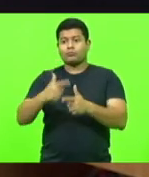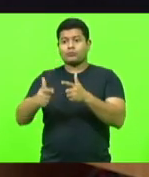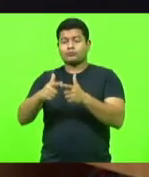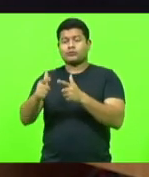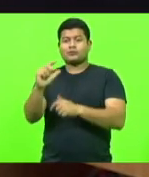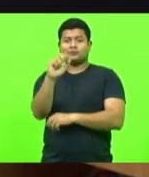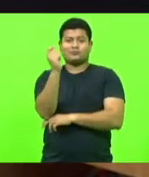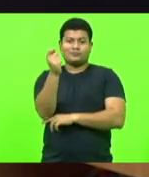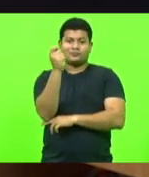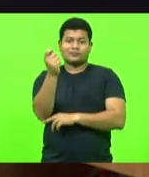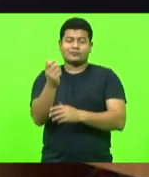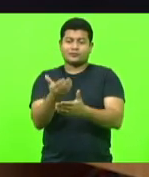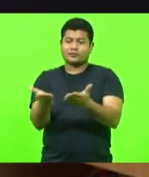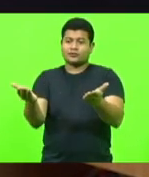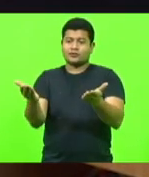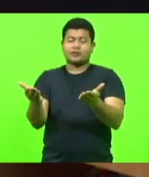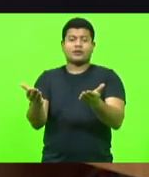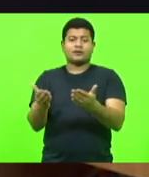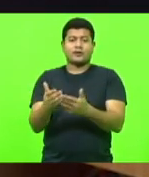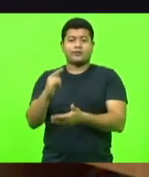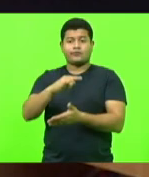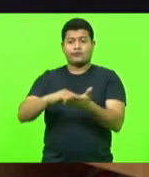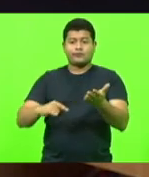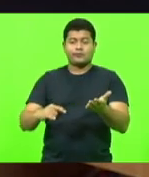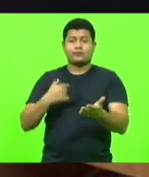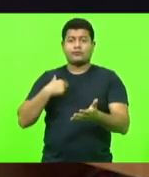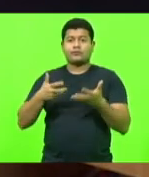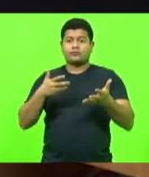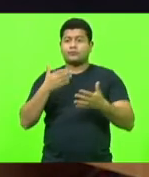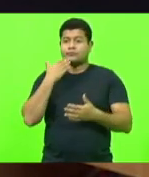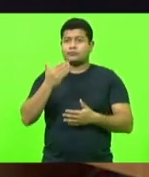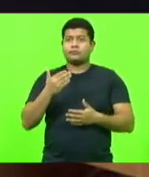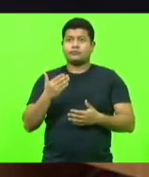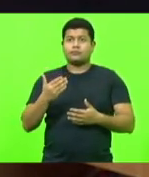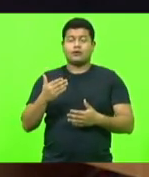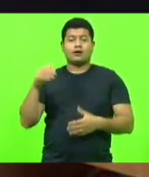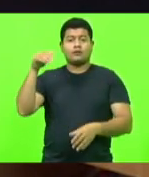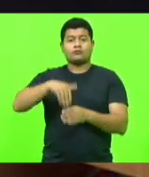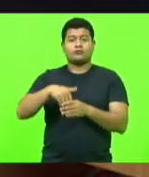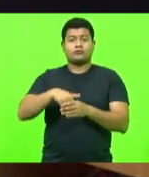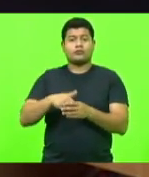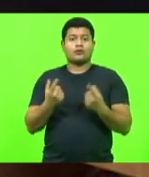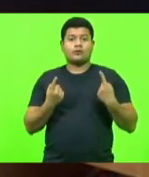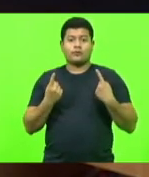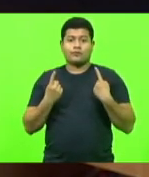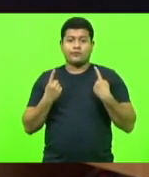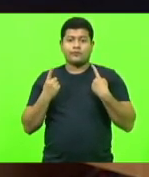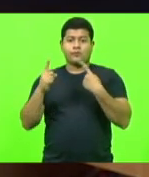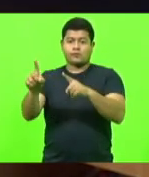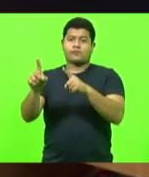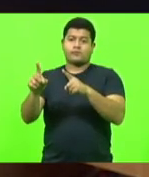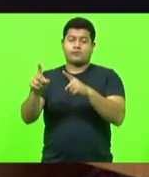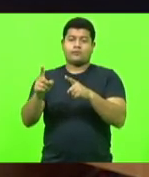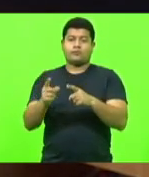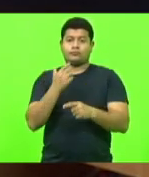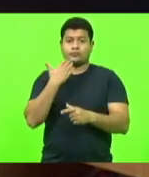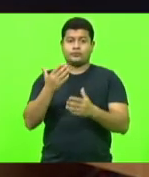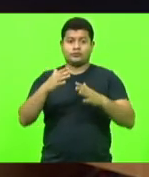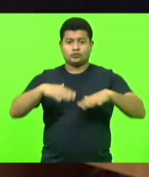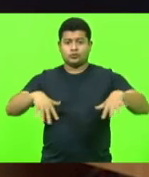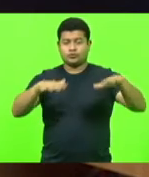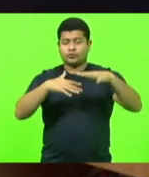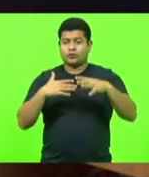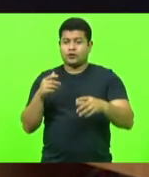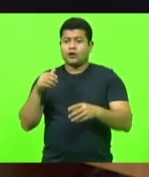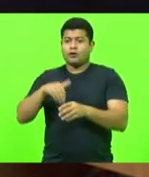quero pedir que o voto, eu vou votar contra, também gostaria de pedir que nós não aprovássemos